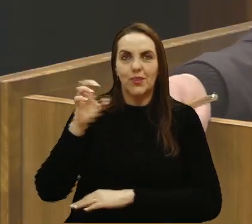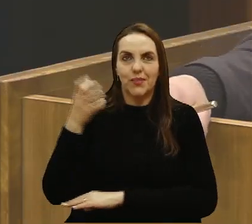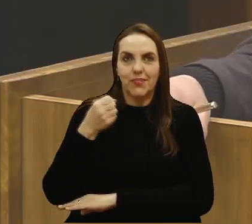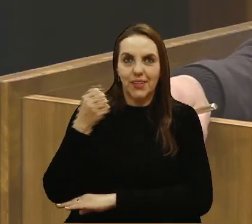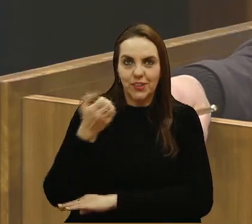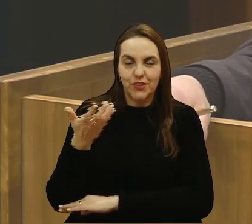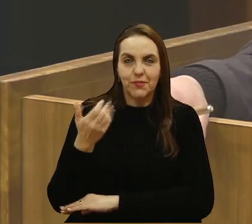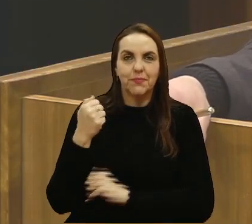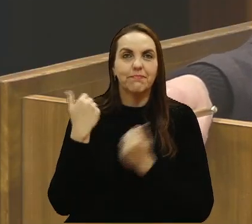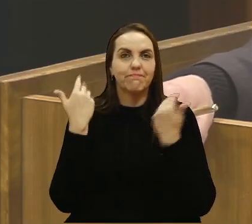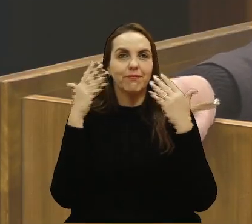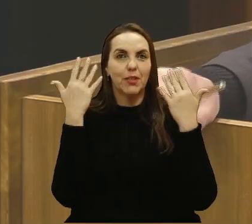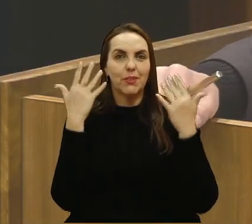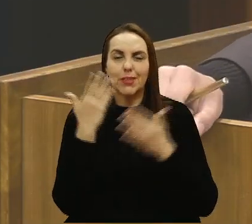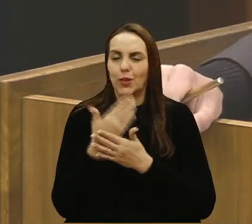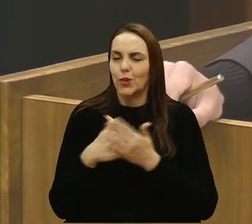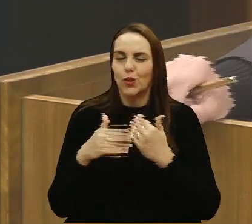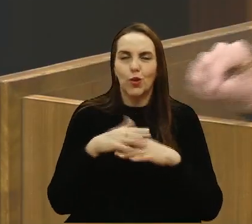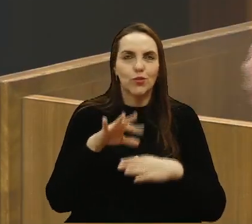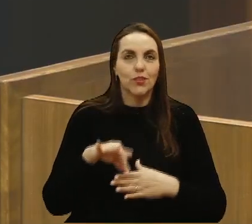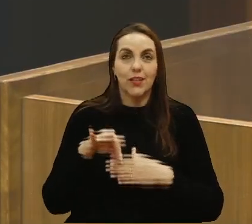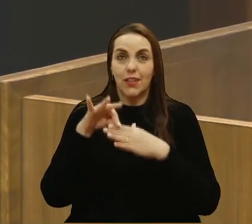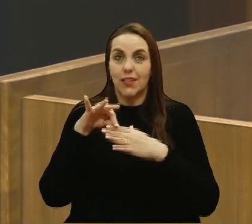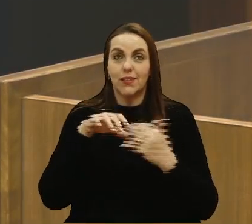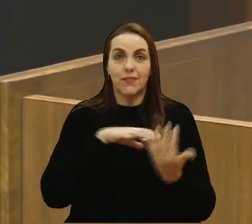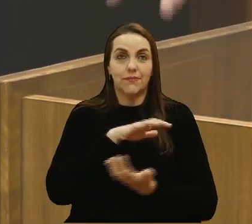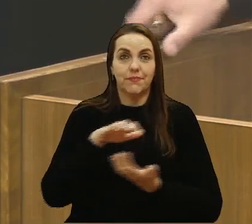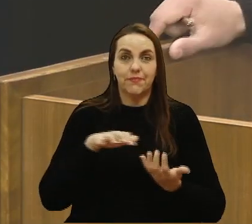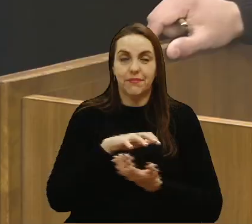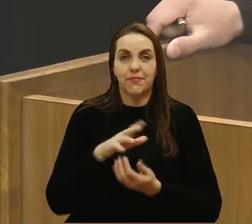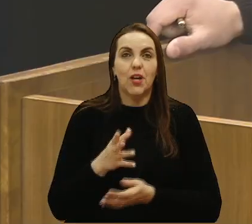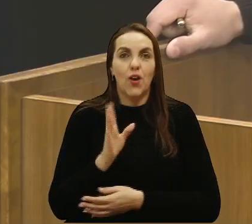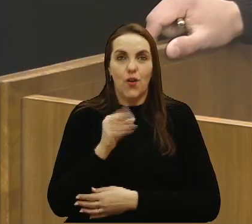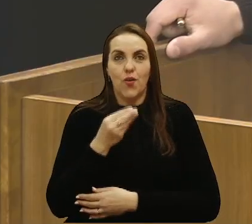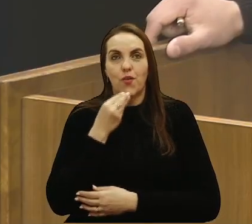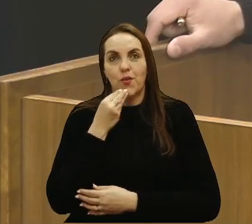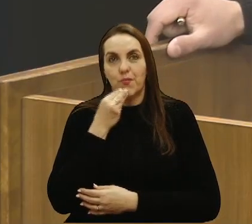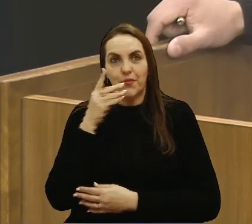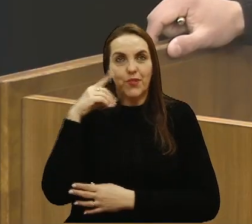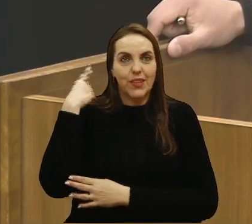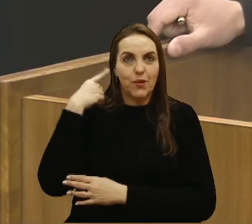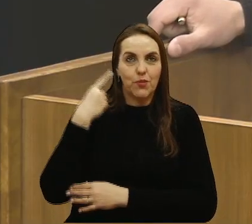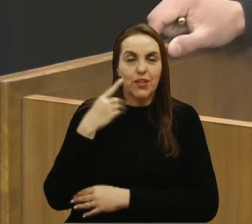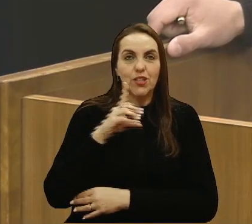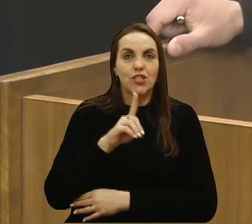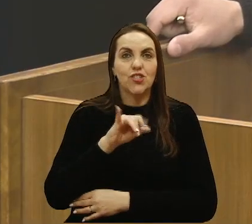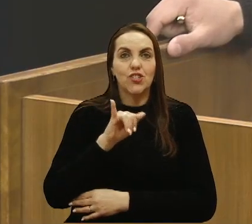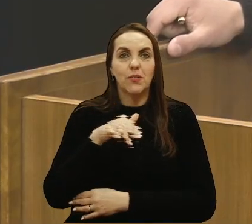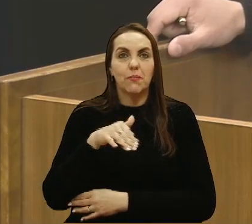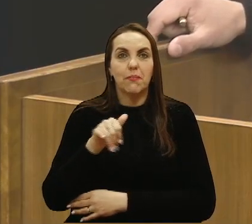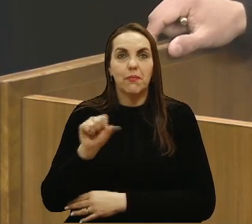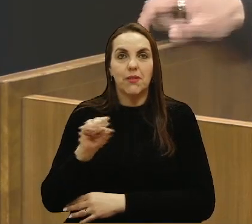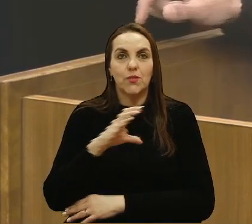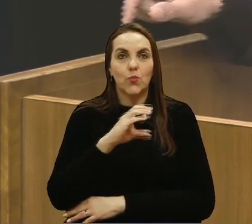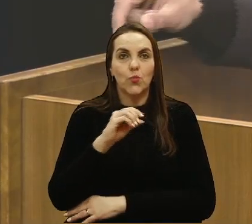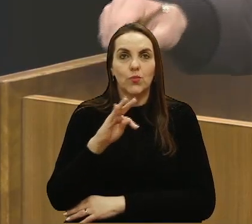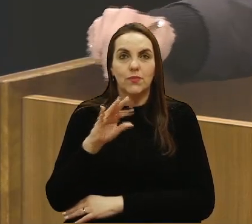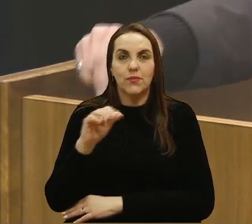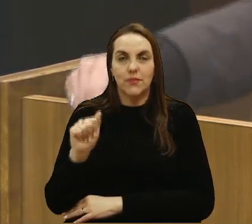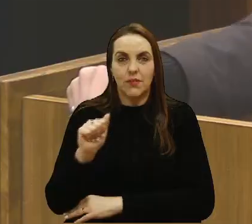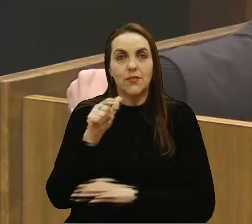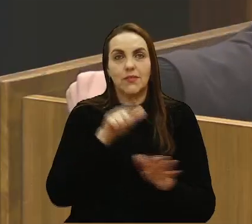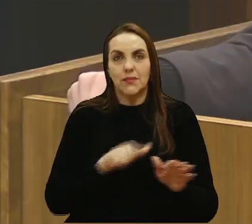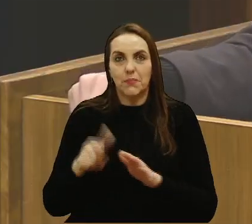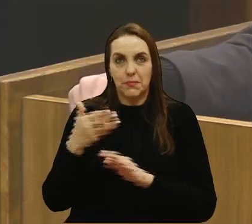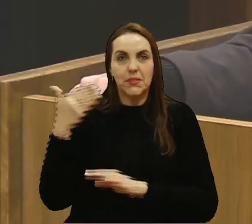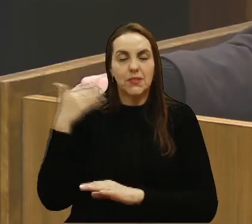parabenizar todas as lideranças envolvidas e, claro, o deputado Dimas Costa, que semana passada esteve aí,